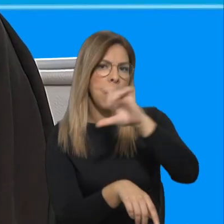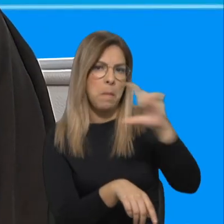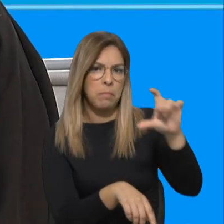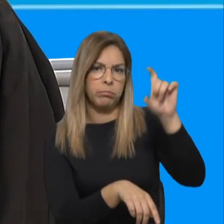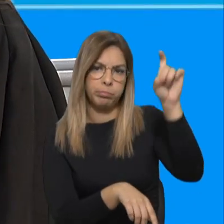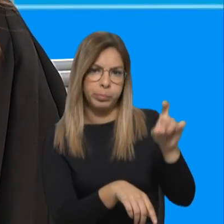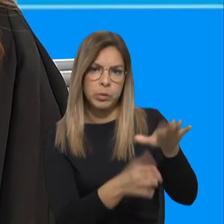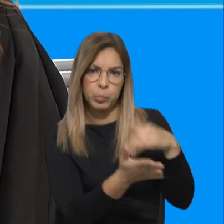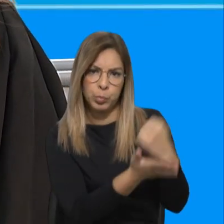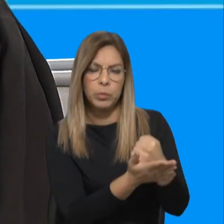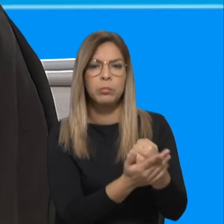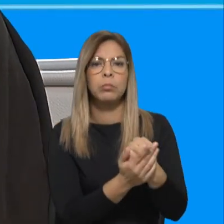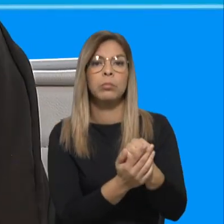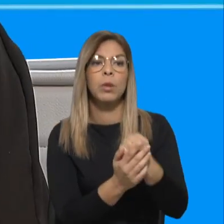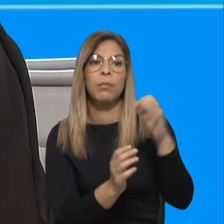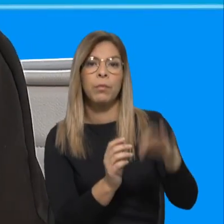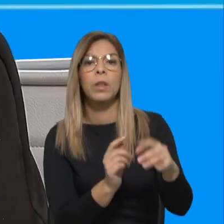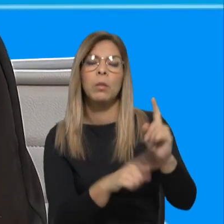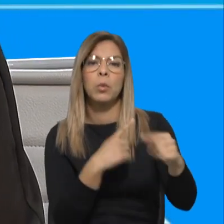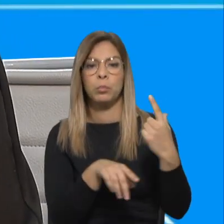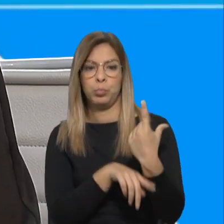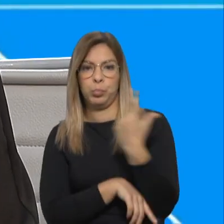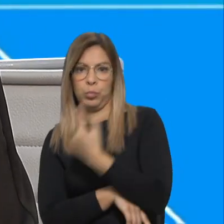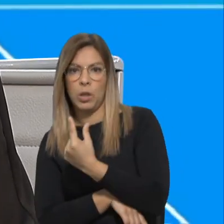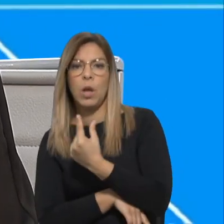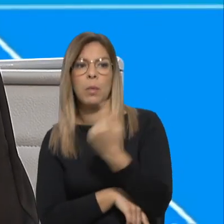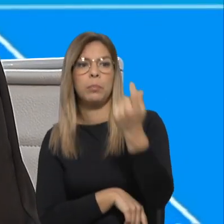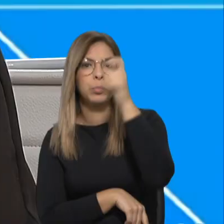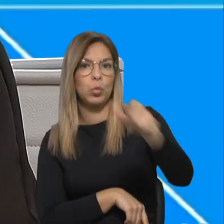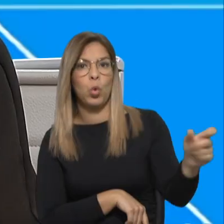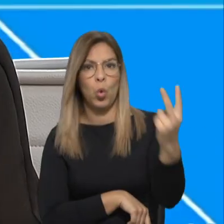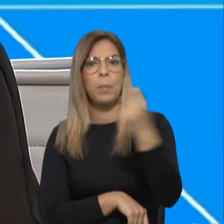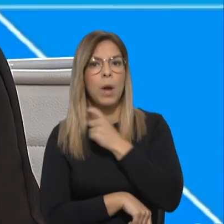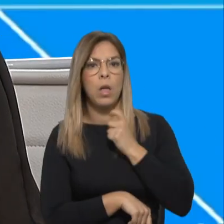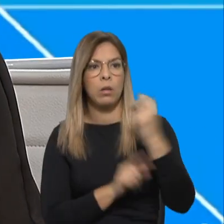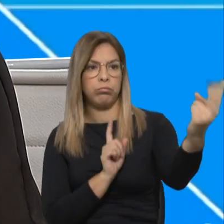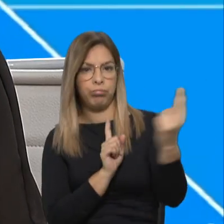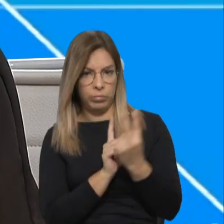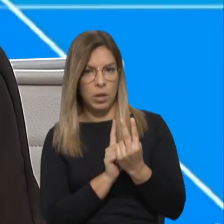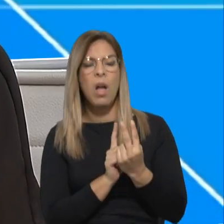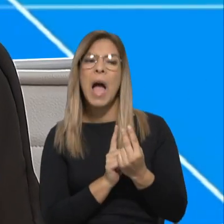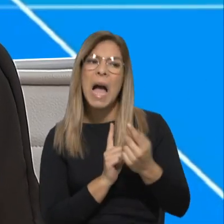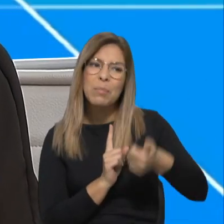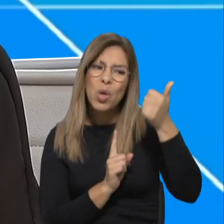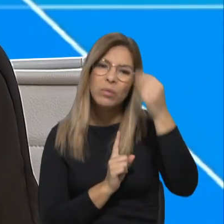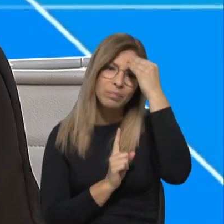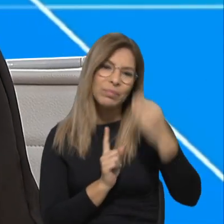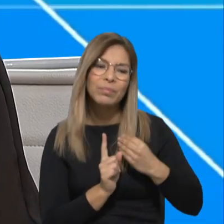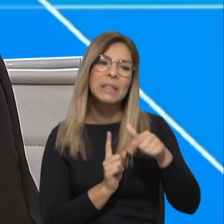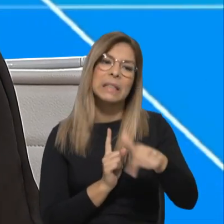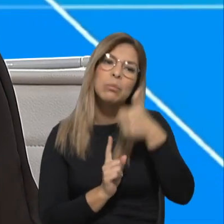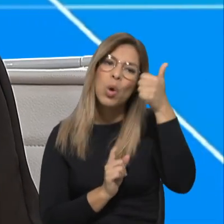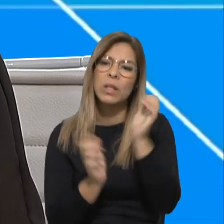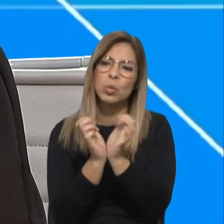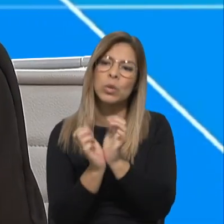há 2 ou 3 padres que vêm falar comigo e dizem era muito importante ir, por exemplo, ao Centro Social Paroquial da Zona X, trabalhar